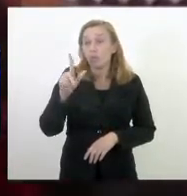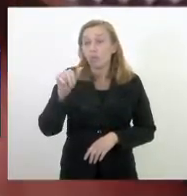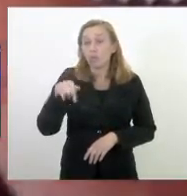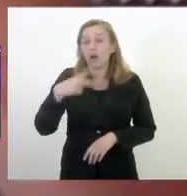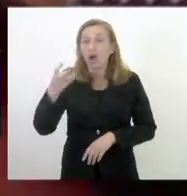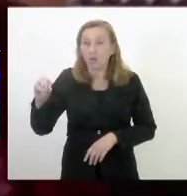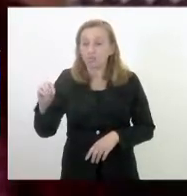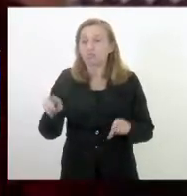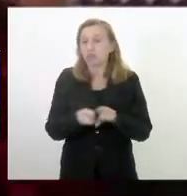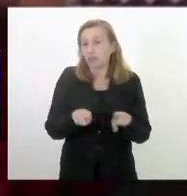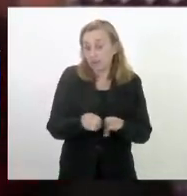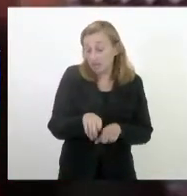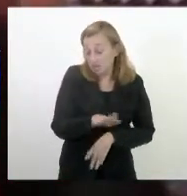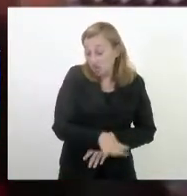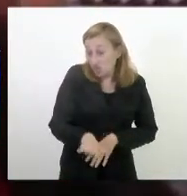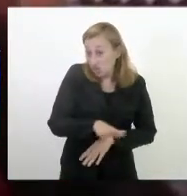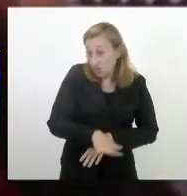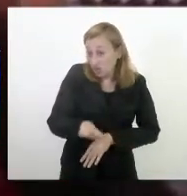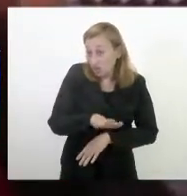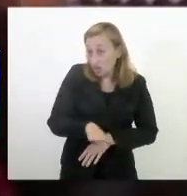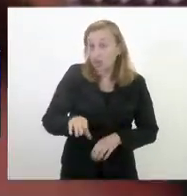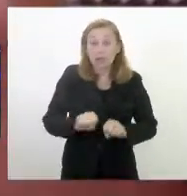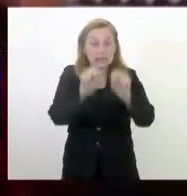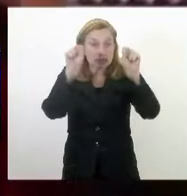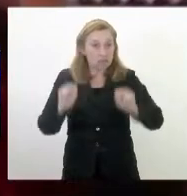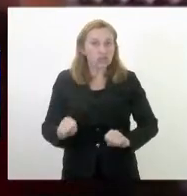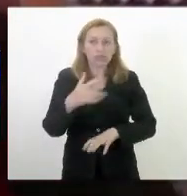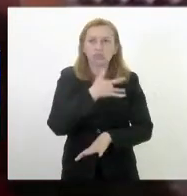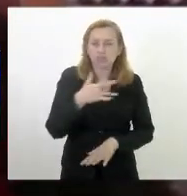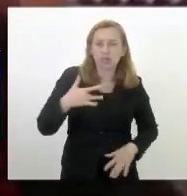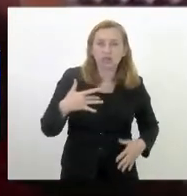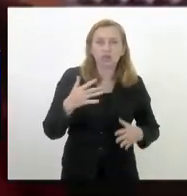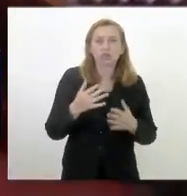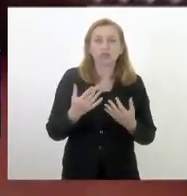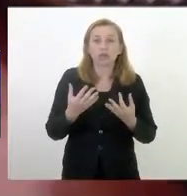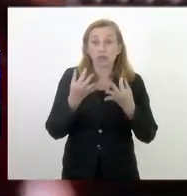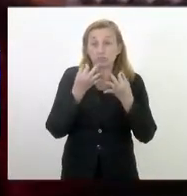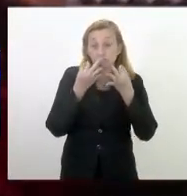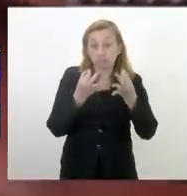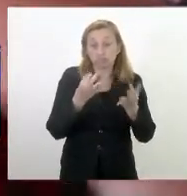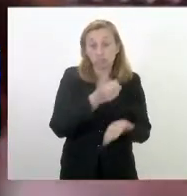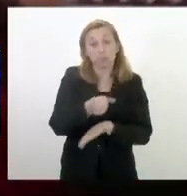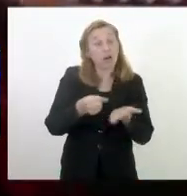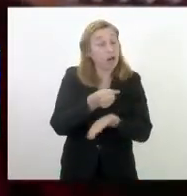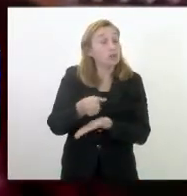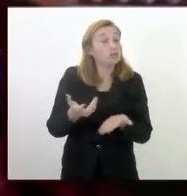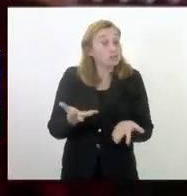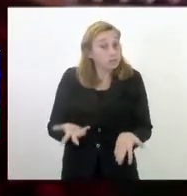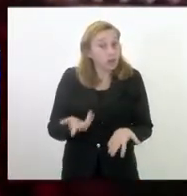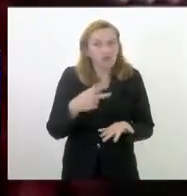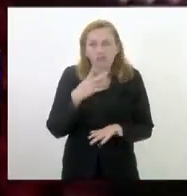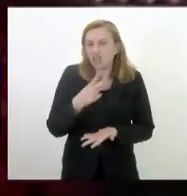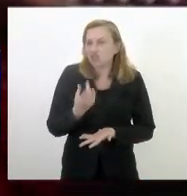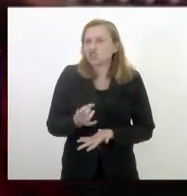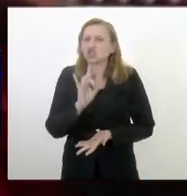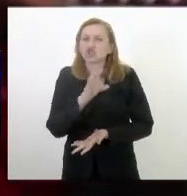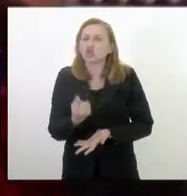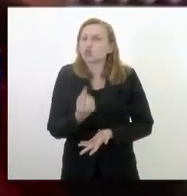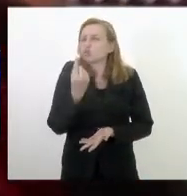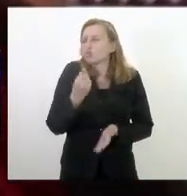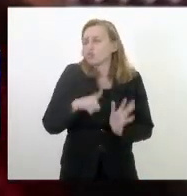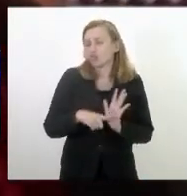crianças, na saturação do sistema de saúde, na própria atenção básica. Ou seja, a gente não está falando só de uma